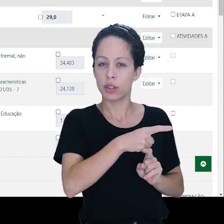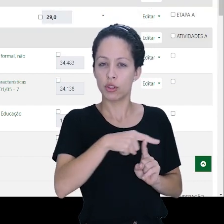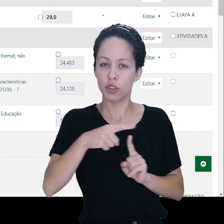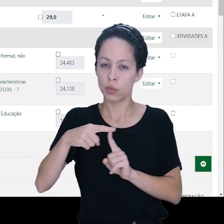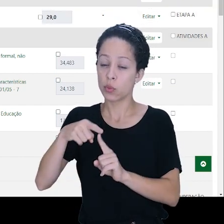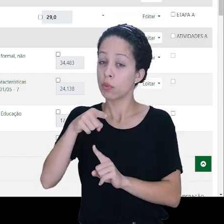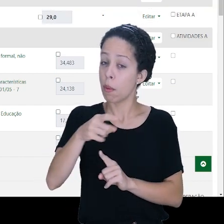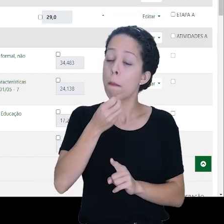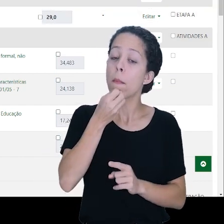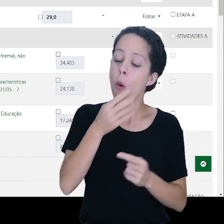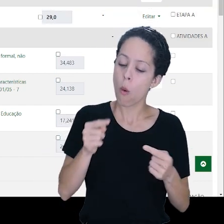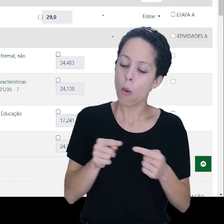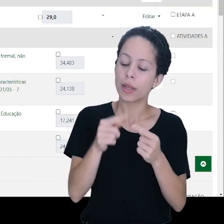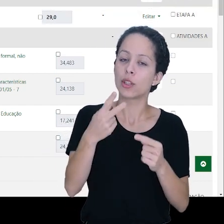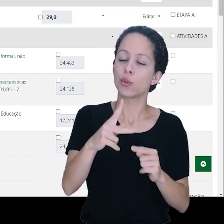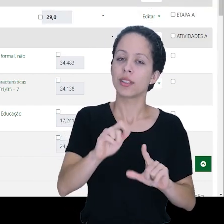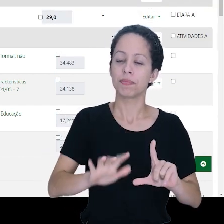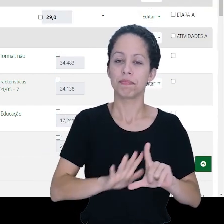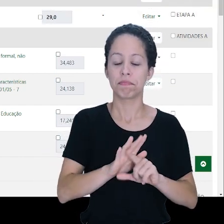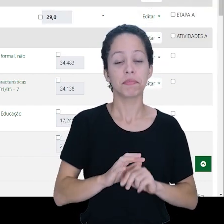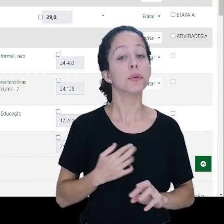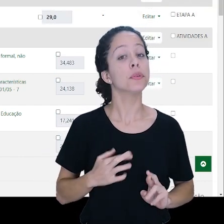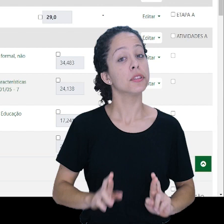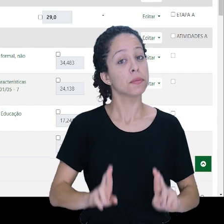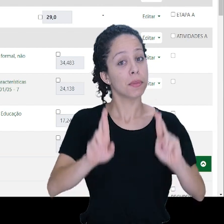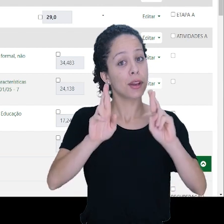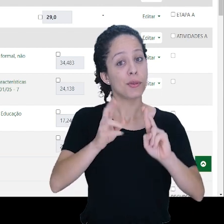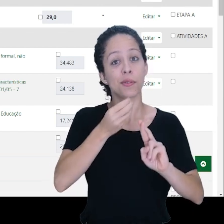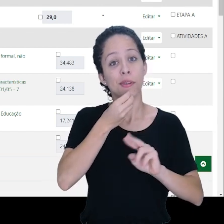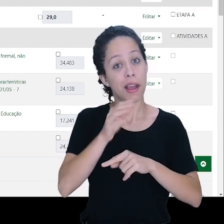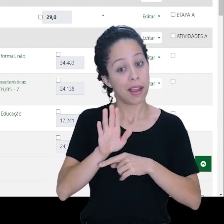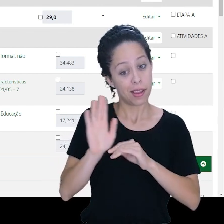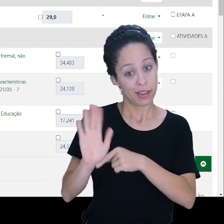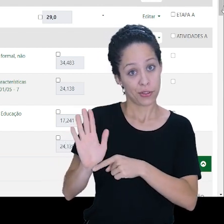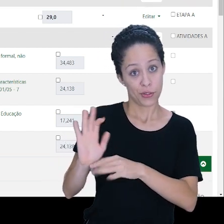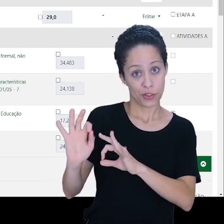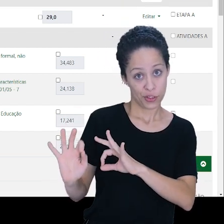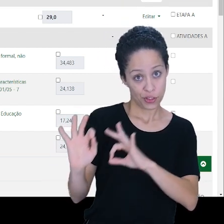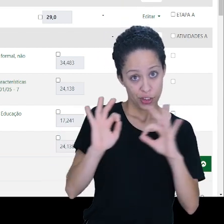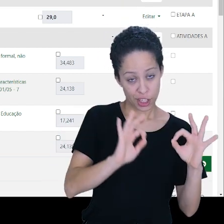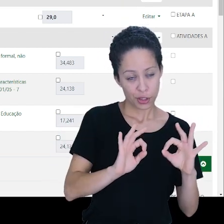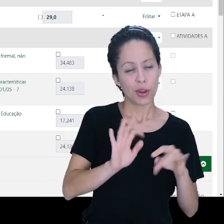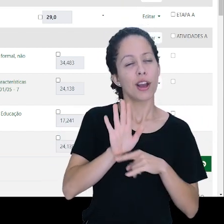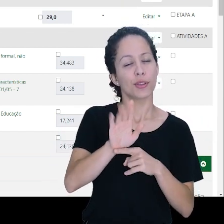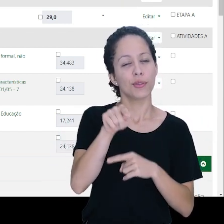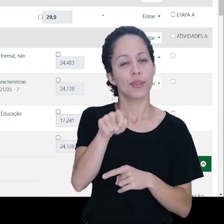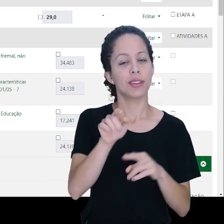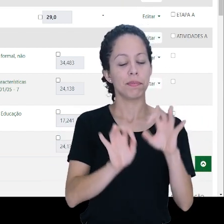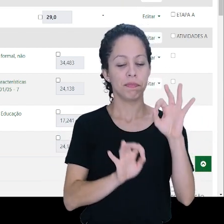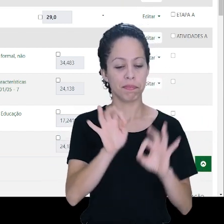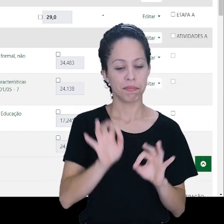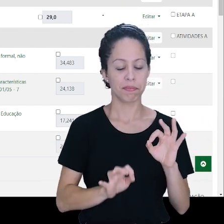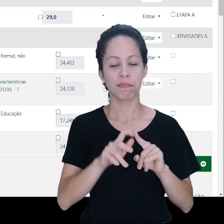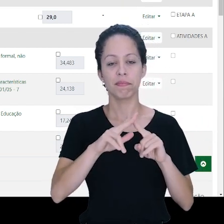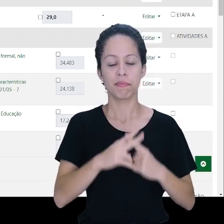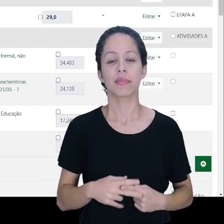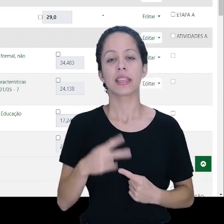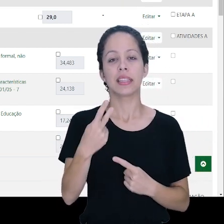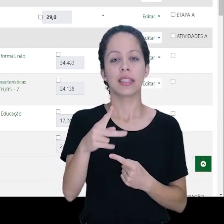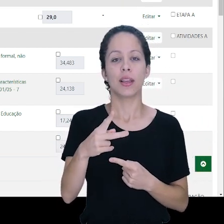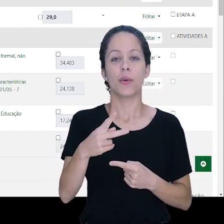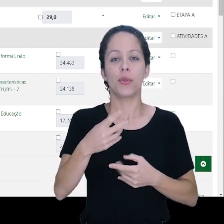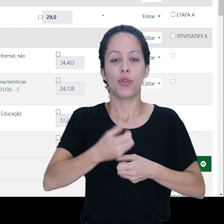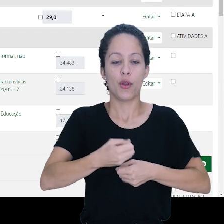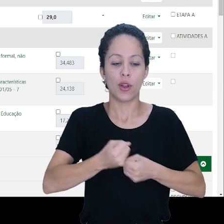categorias e organizações de notas que funcionam para sua sala virtual Espero que tenha ajudado